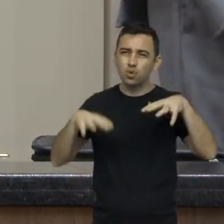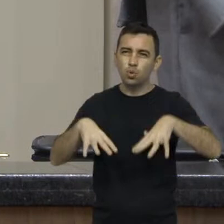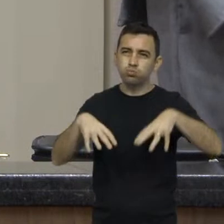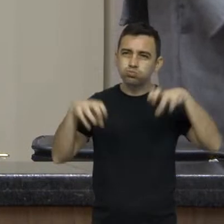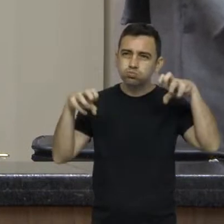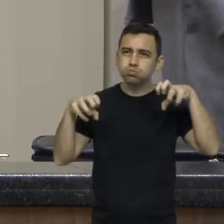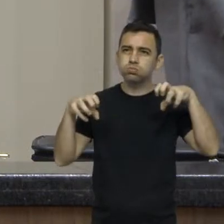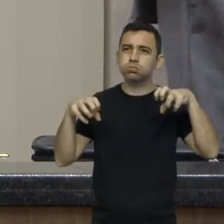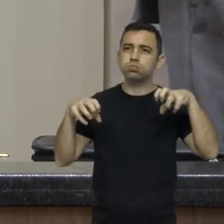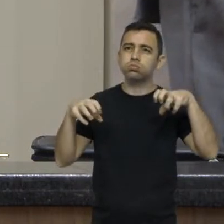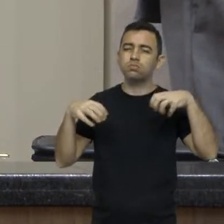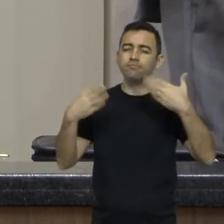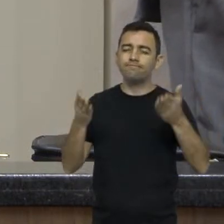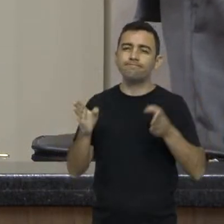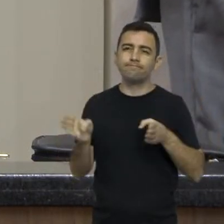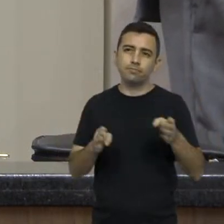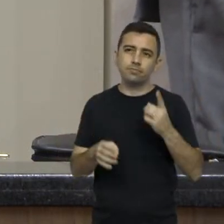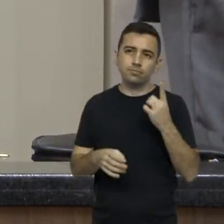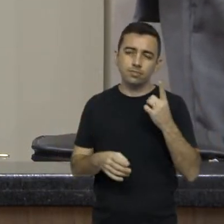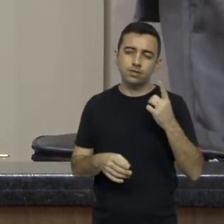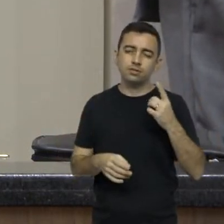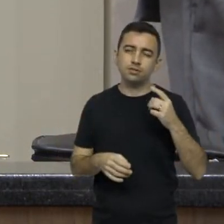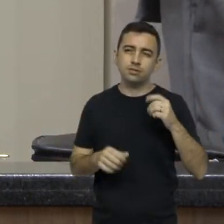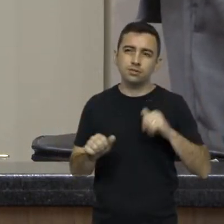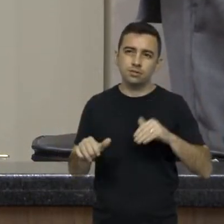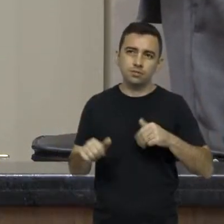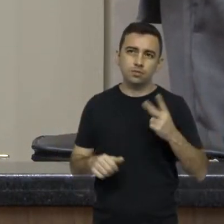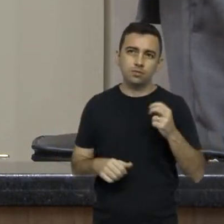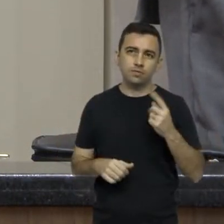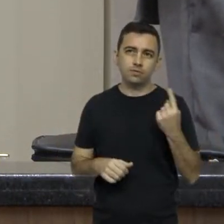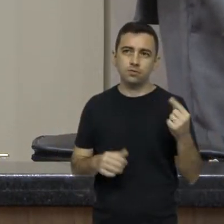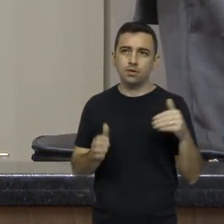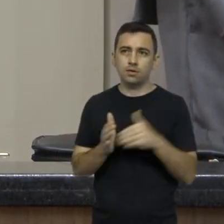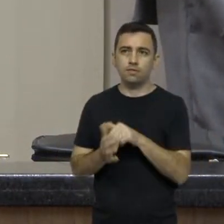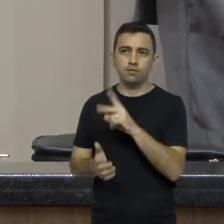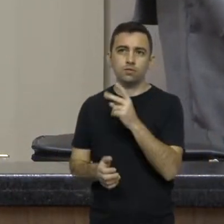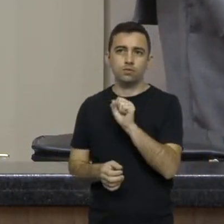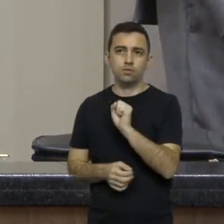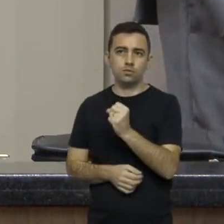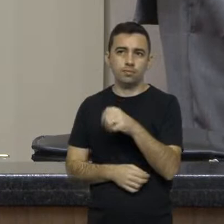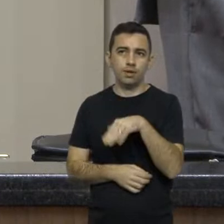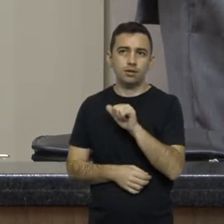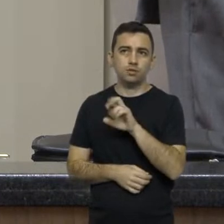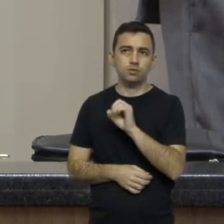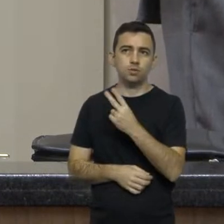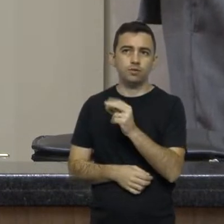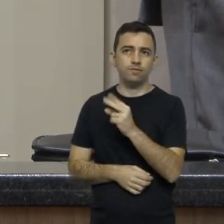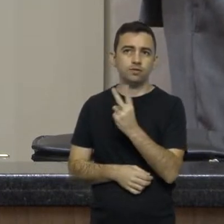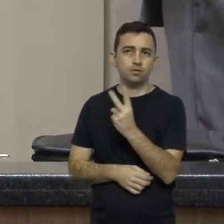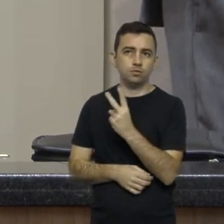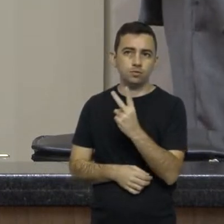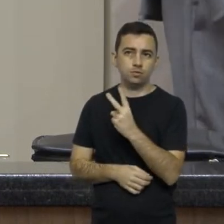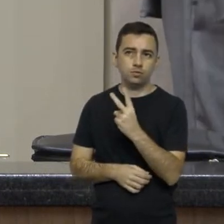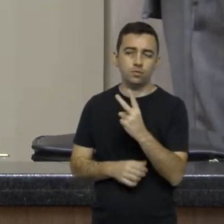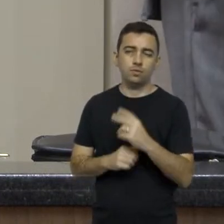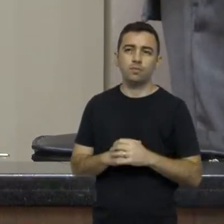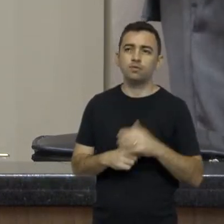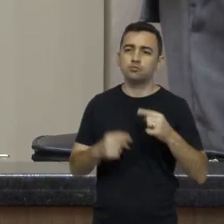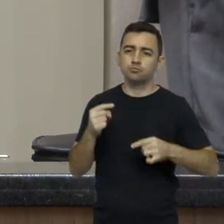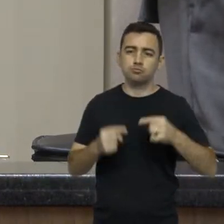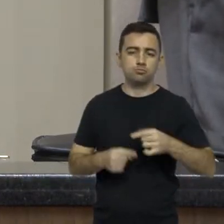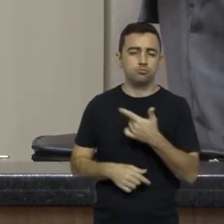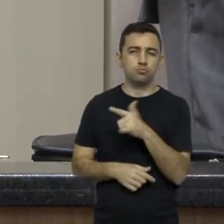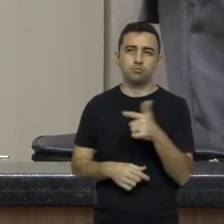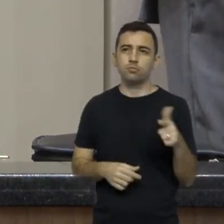estiagem no período de 1º de setembro de 2021 a 28 de março de 2022. Em discussão, não havendo, em